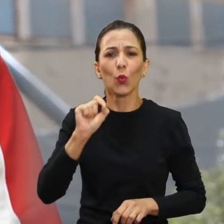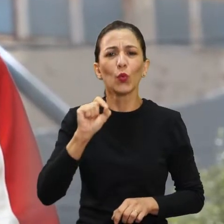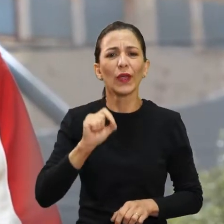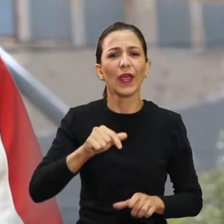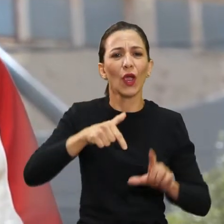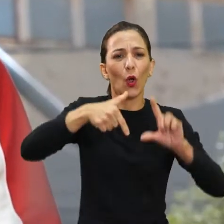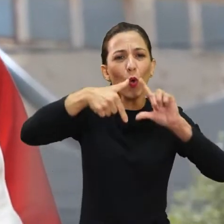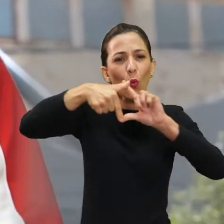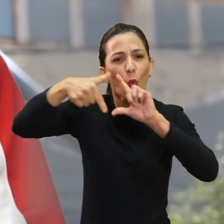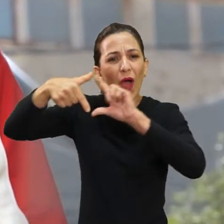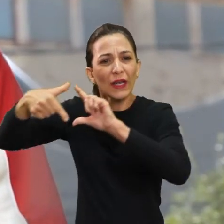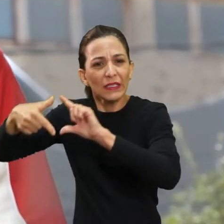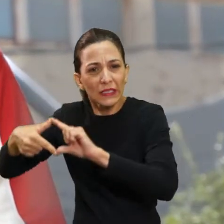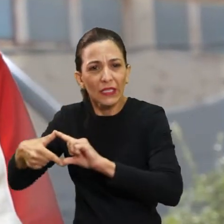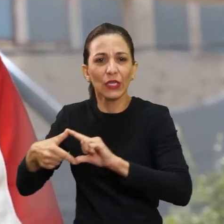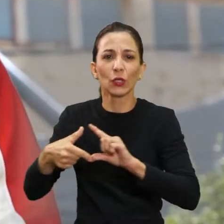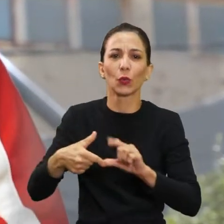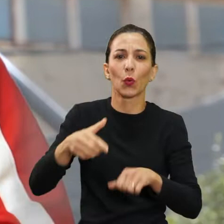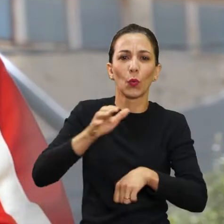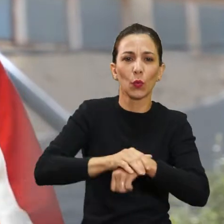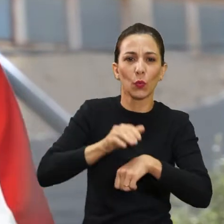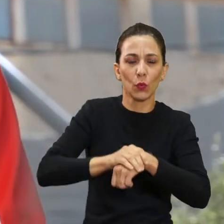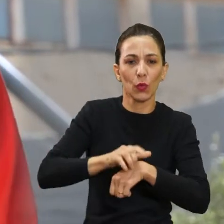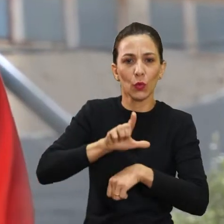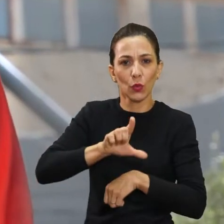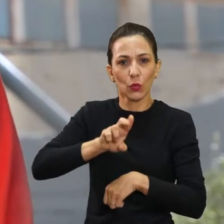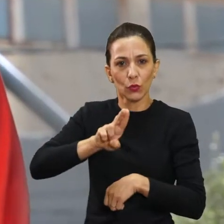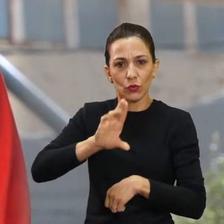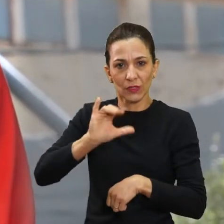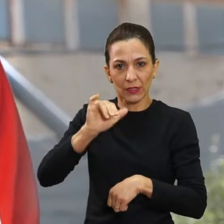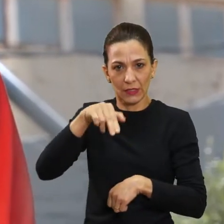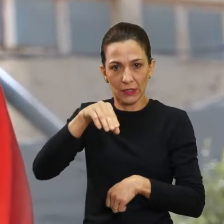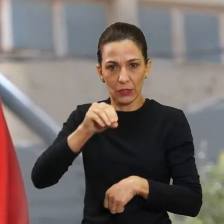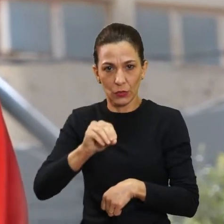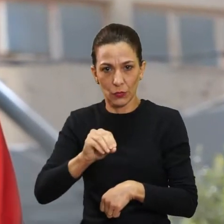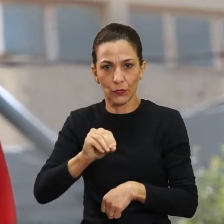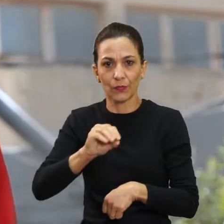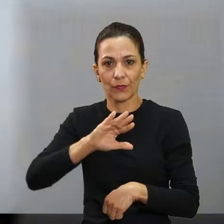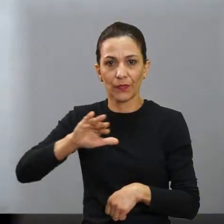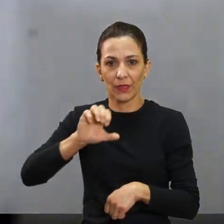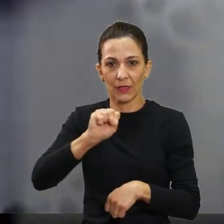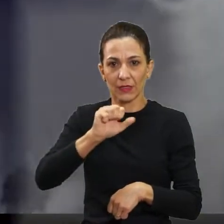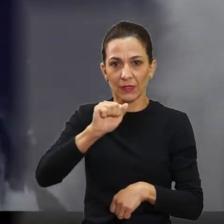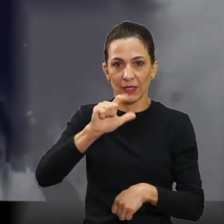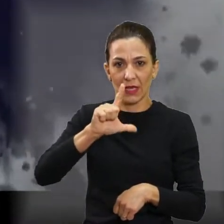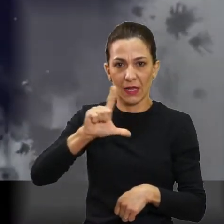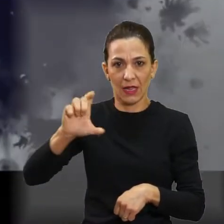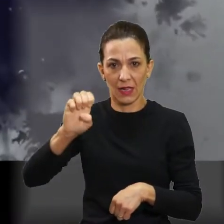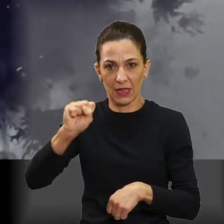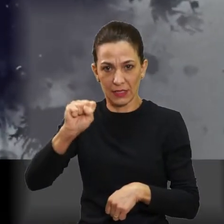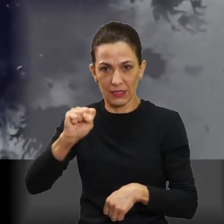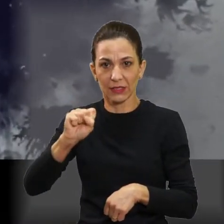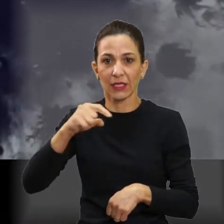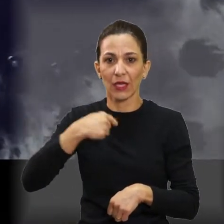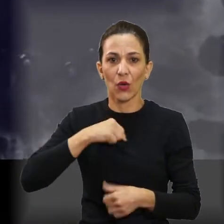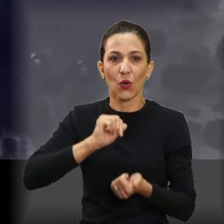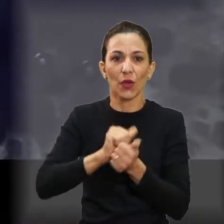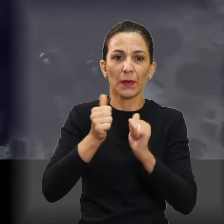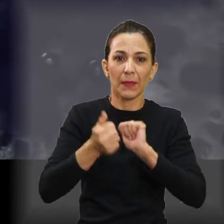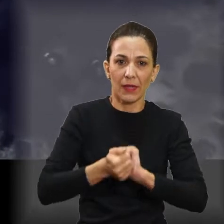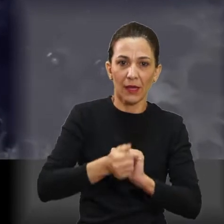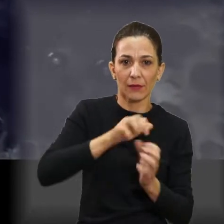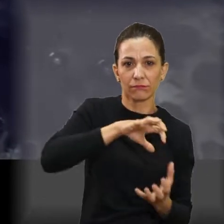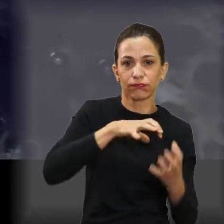um conglomerado de artistas, de pessoas que são realizadores também. O Lúcio, a dona do boteco, é um quadrinho do